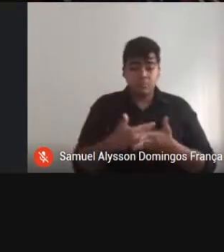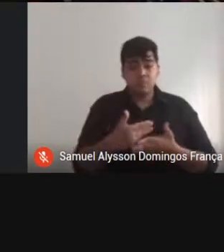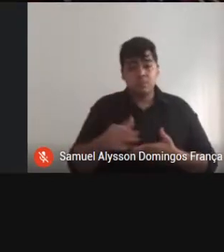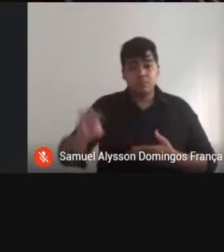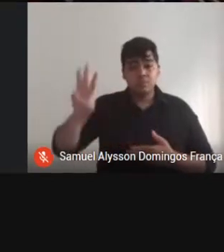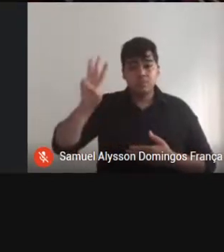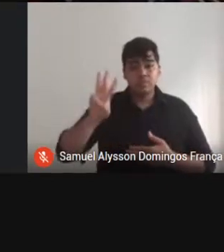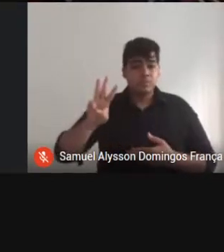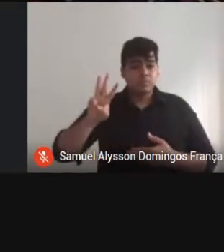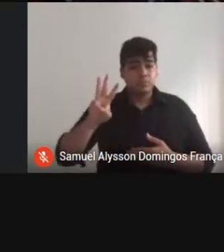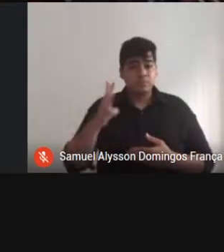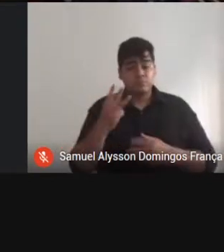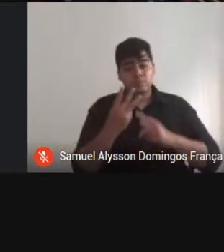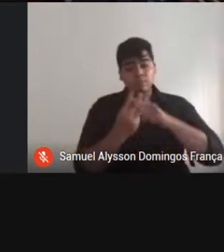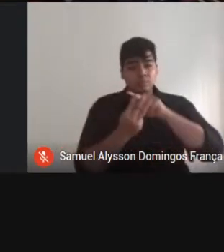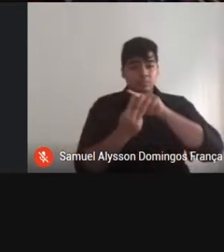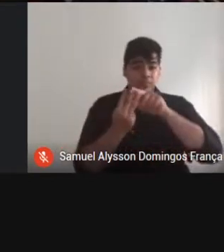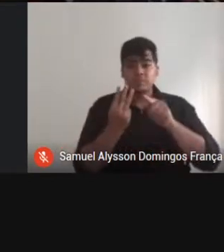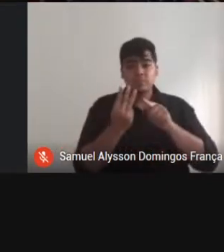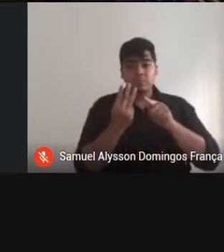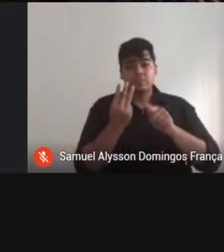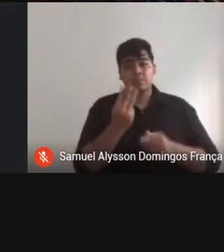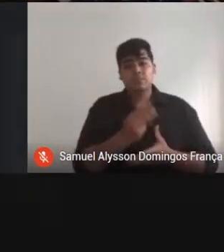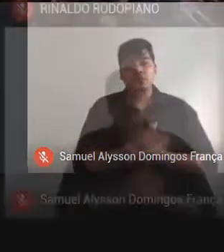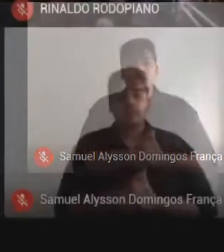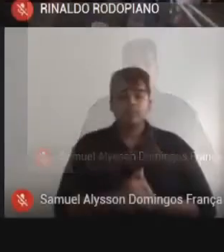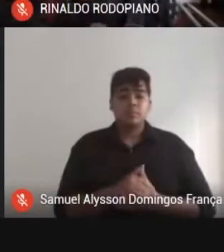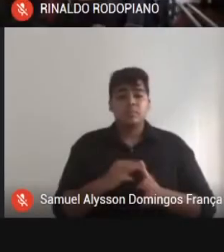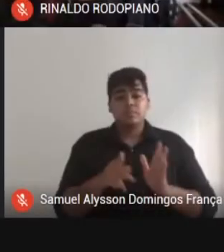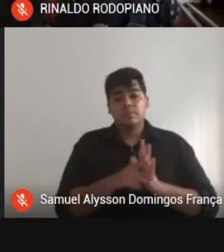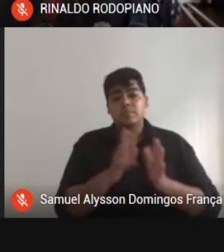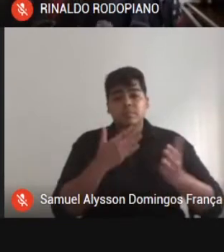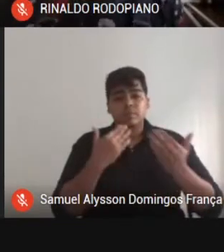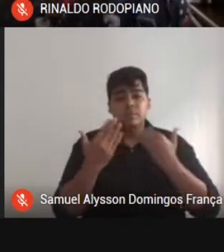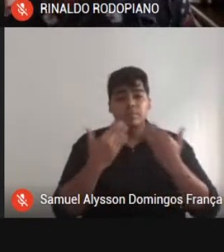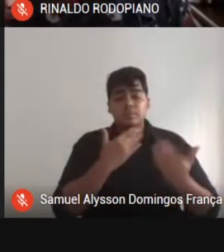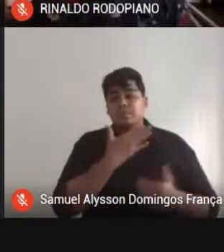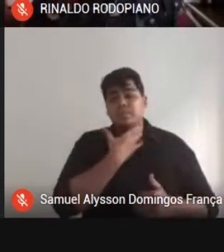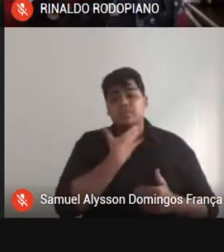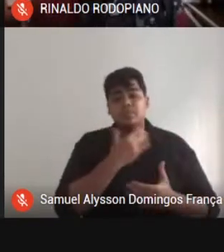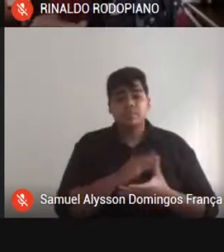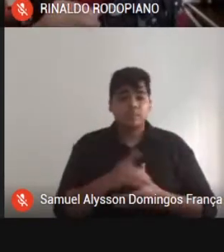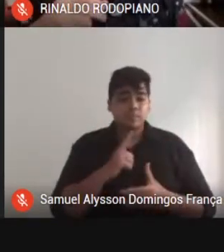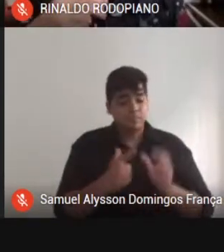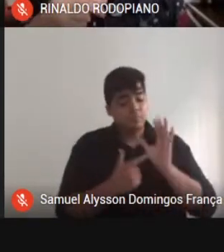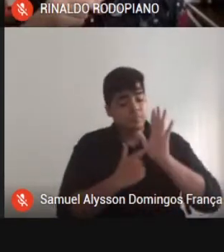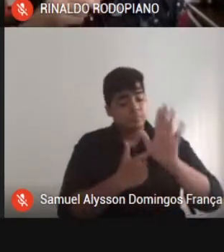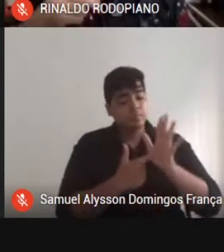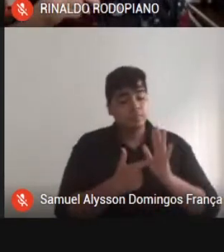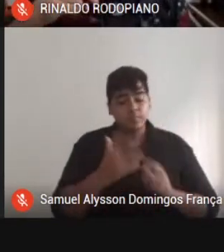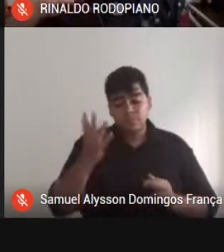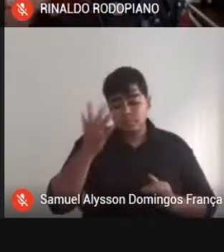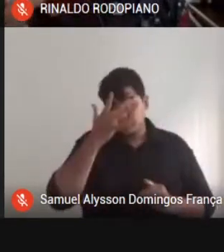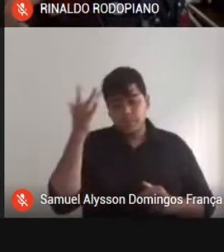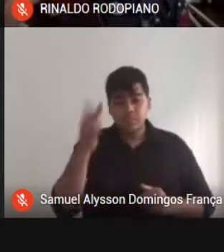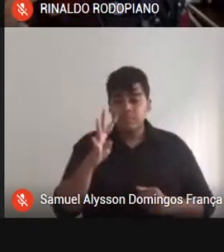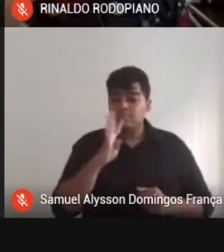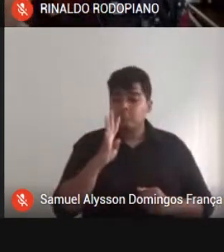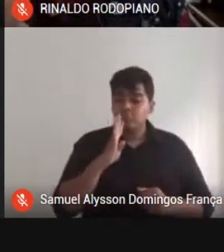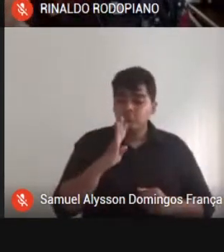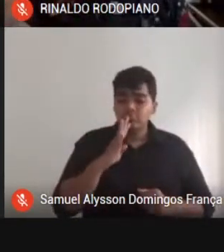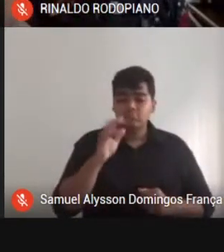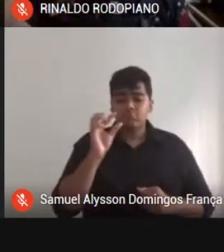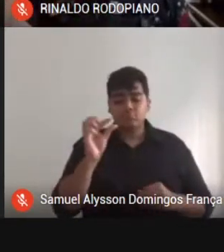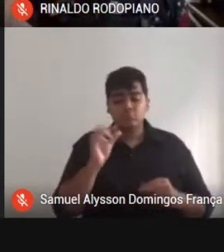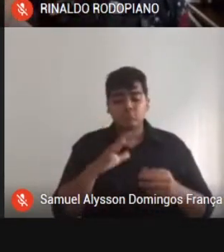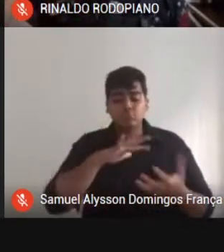três eixos de bate-papo. O primeiro que seria apresentações pessoais, para a gente se conhecer um pouco, né? Nesse